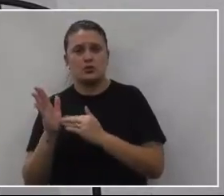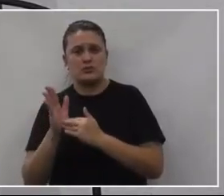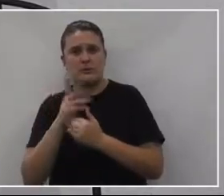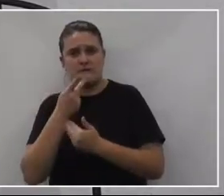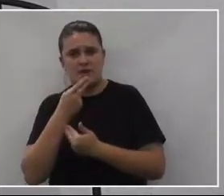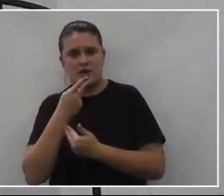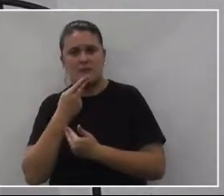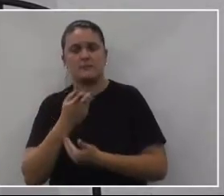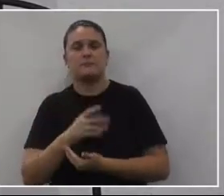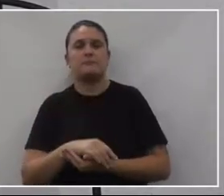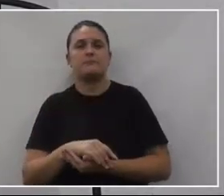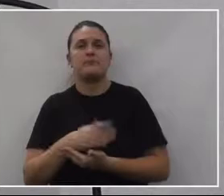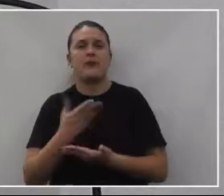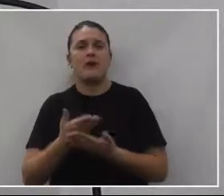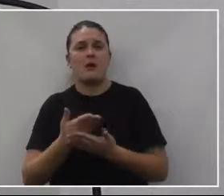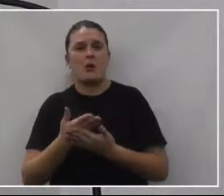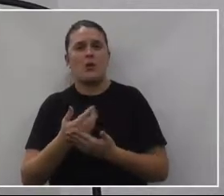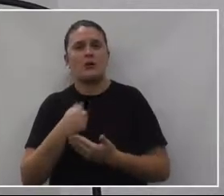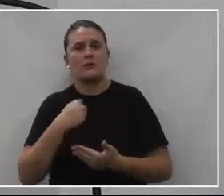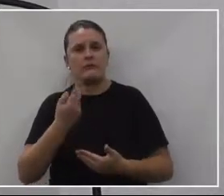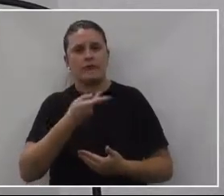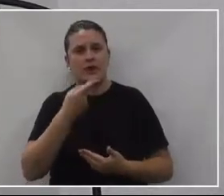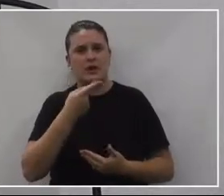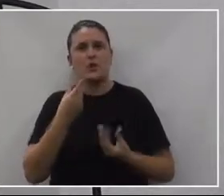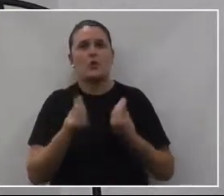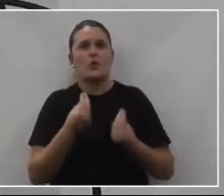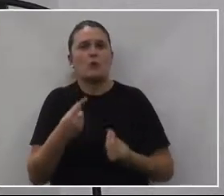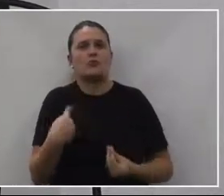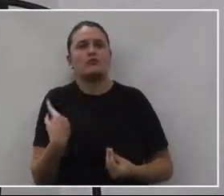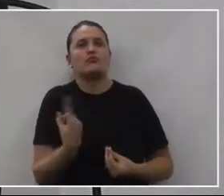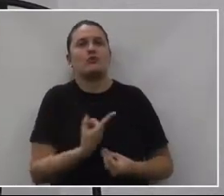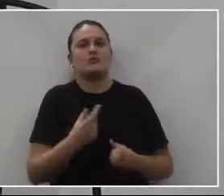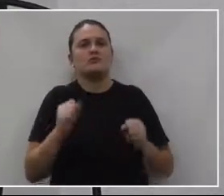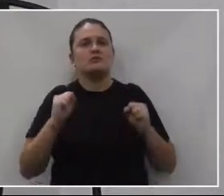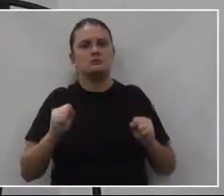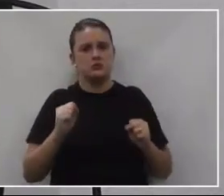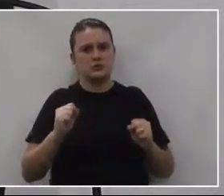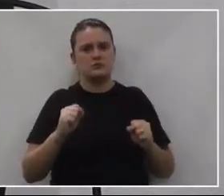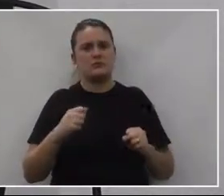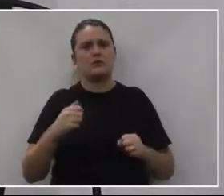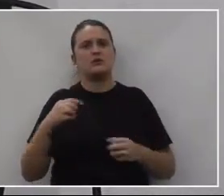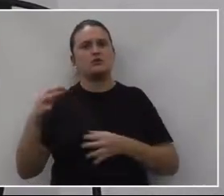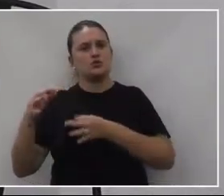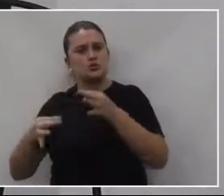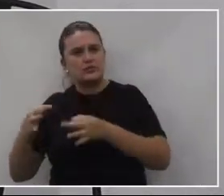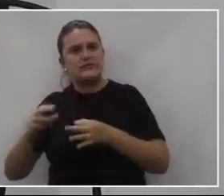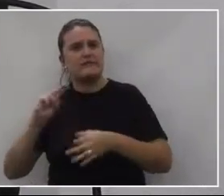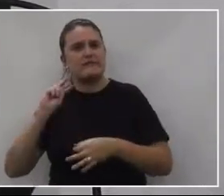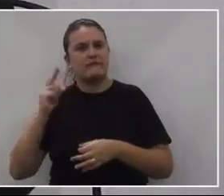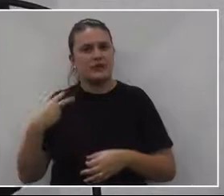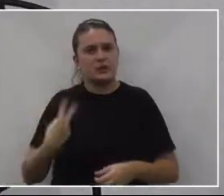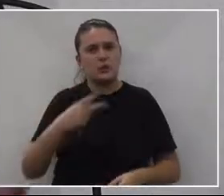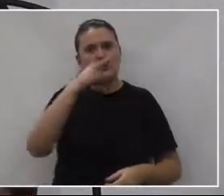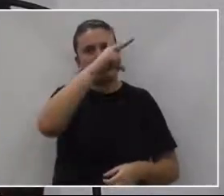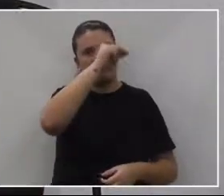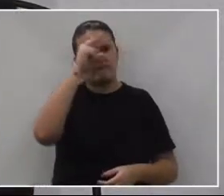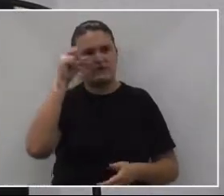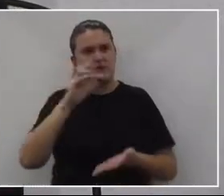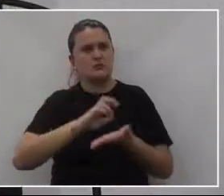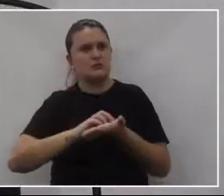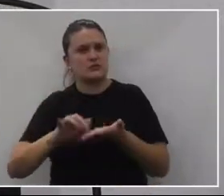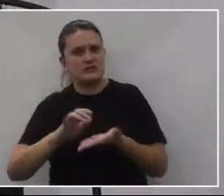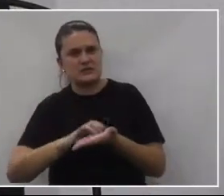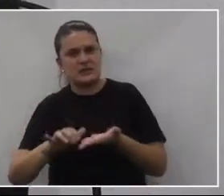Se me permite, na aula eu falava de como nós podemos, e quando eu falo nós, juiz, vereador, prefeito,